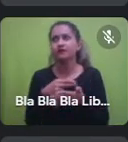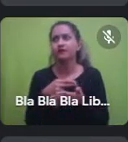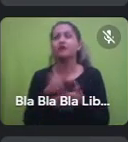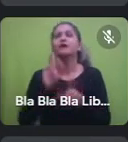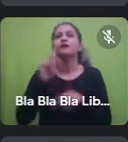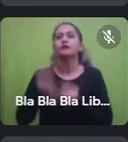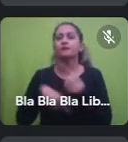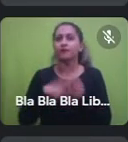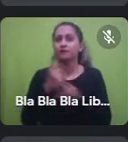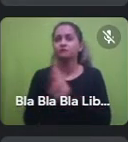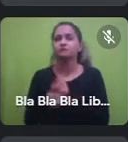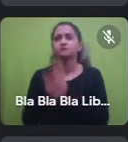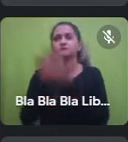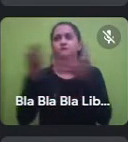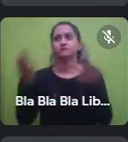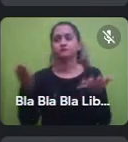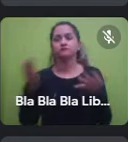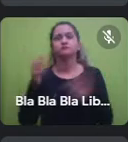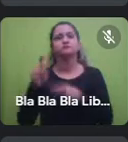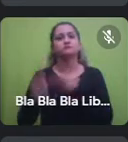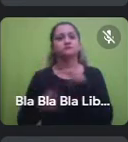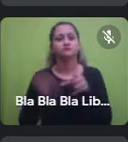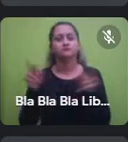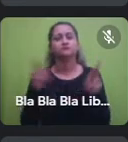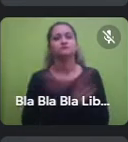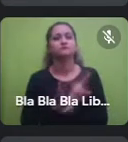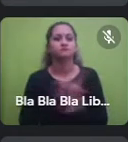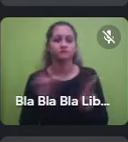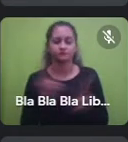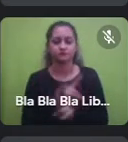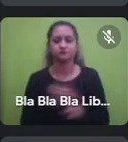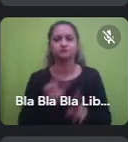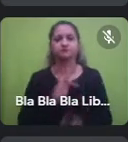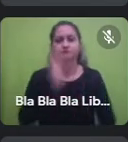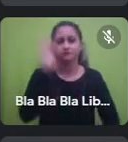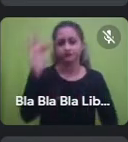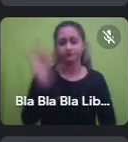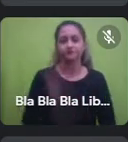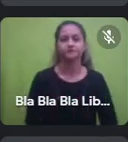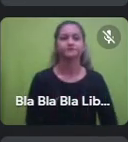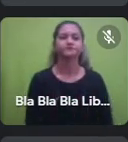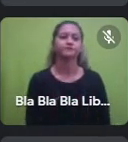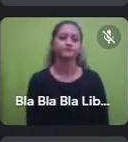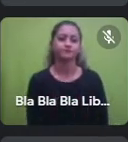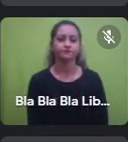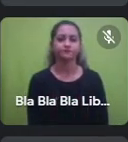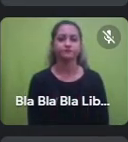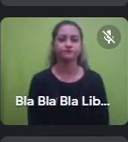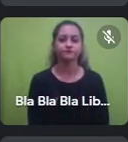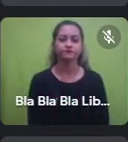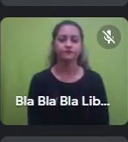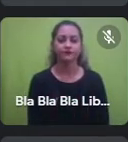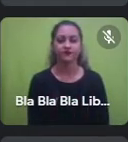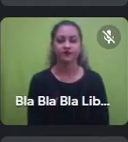biodiversidade sobrevivente, como será a relação dela com a pessoa humana. Pode passar.